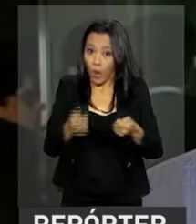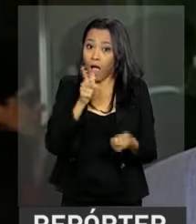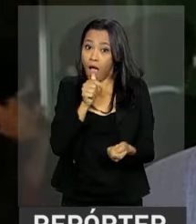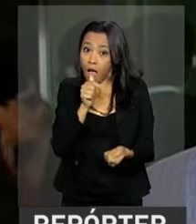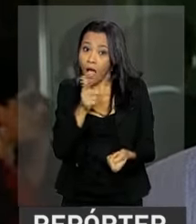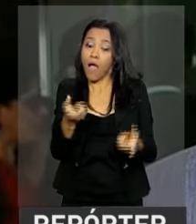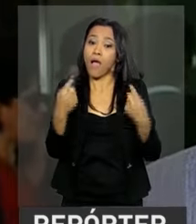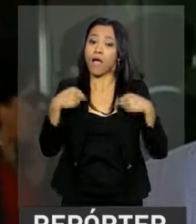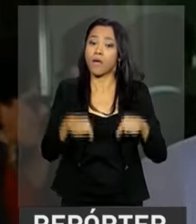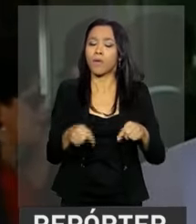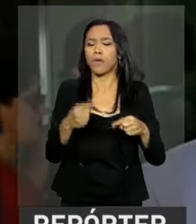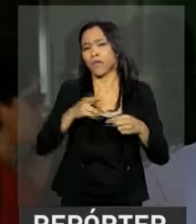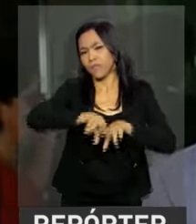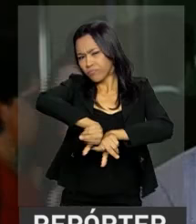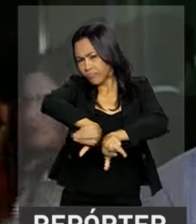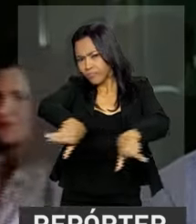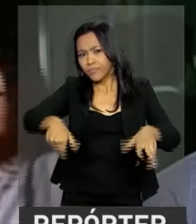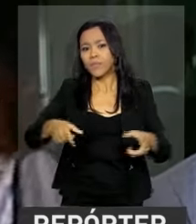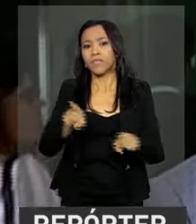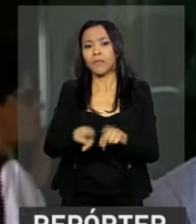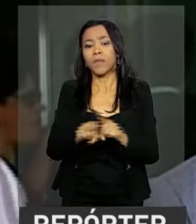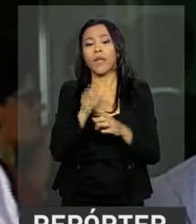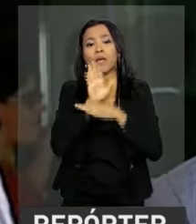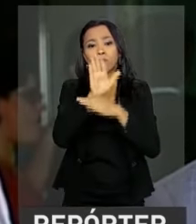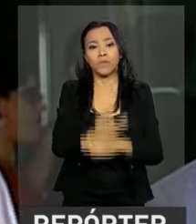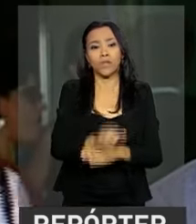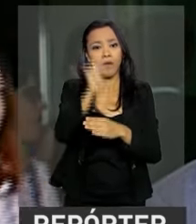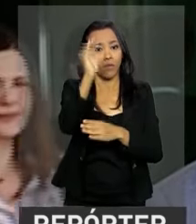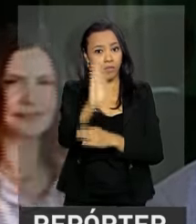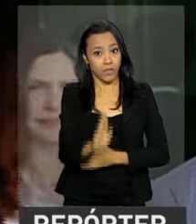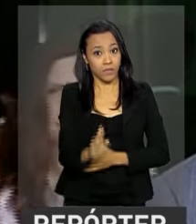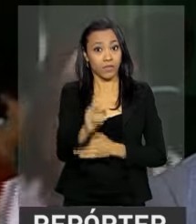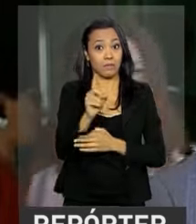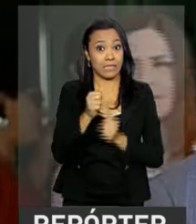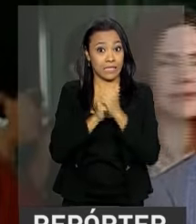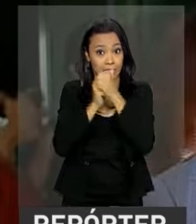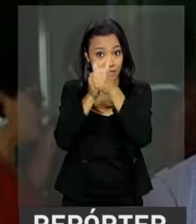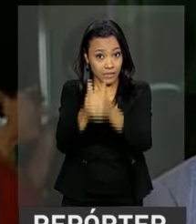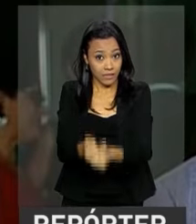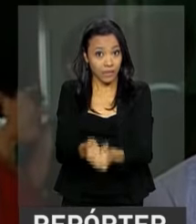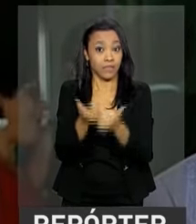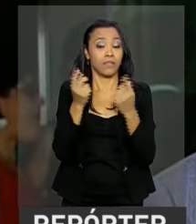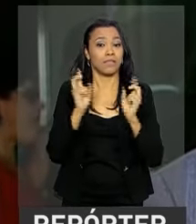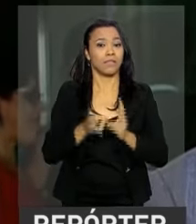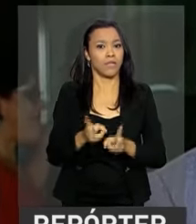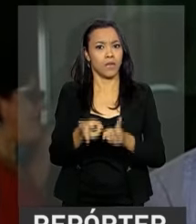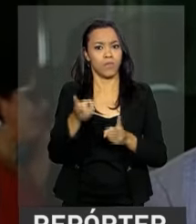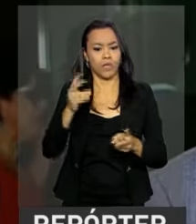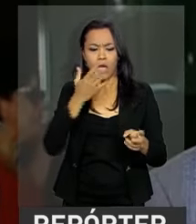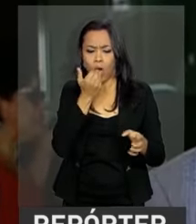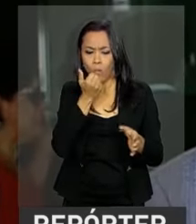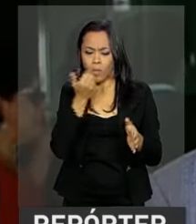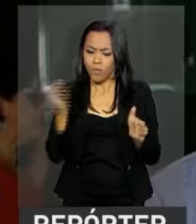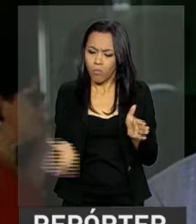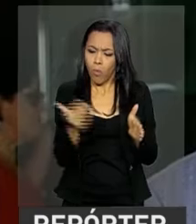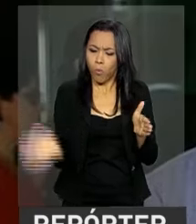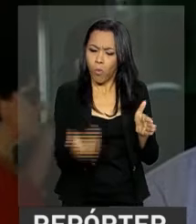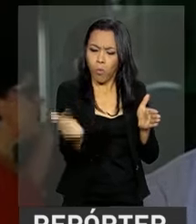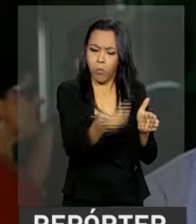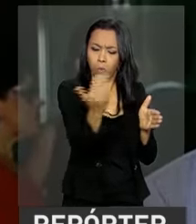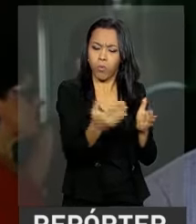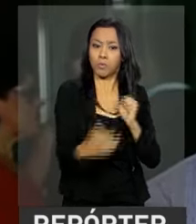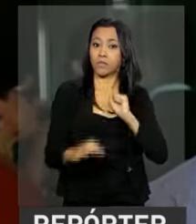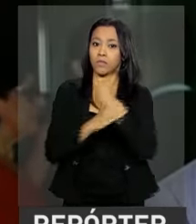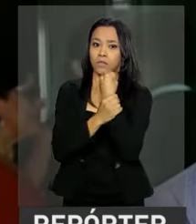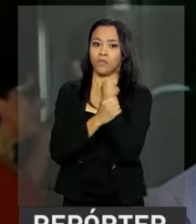preservar os nutrientes e ajudar o brasil a enfrentar o desafio de seguir produzindo alimentos de maneira segura e sustentável